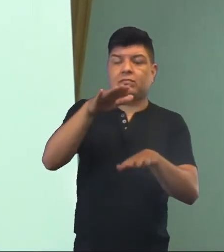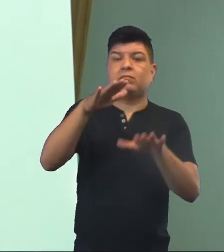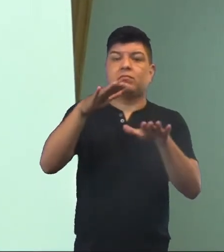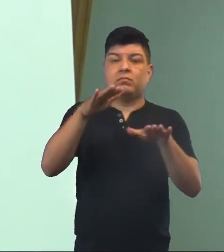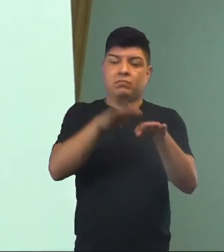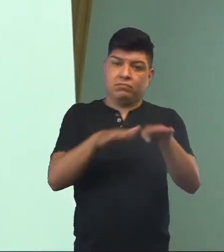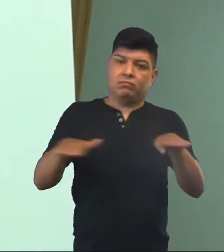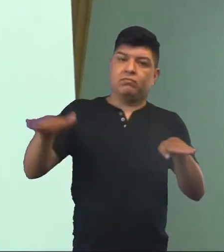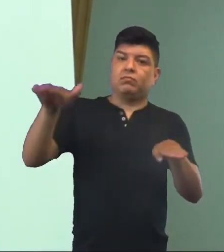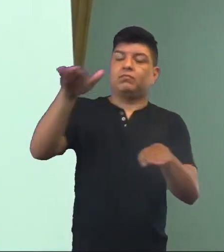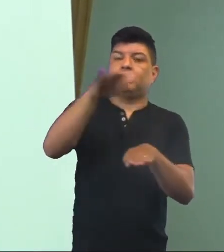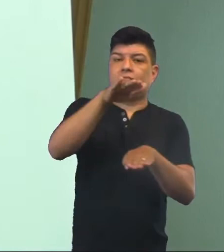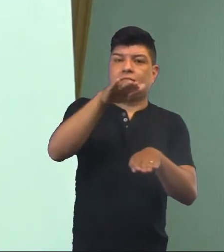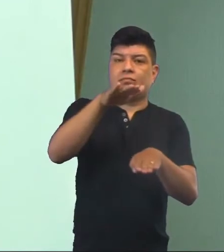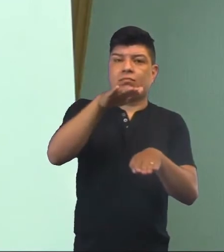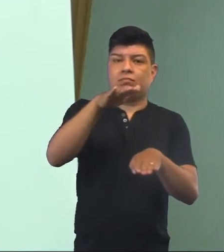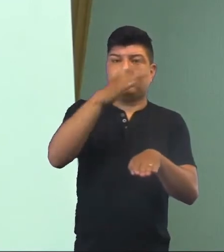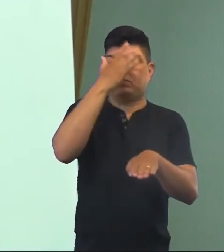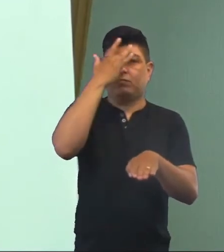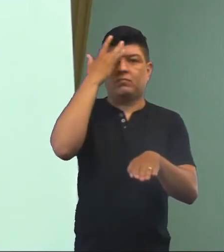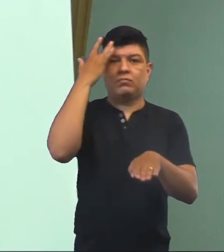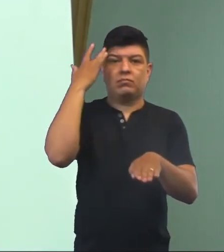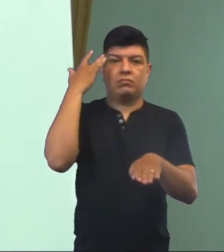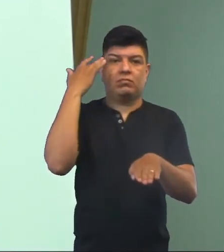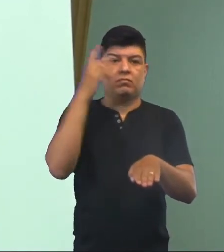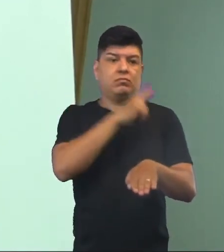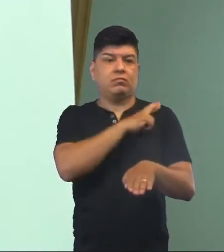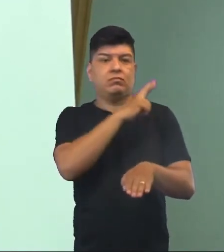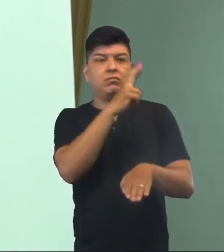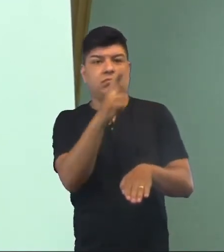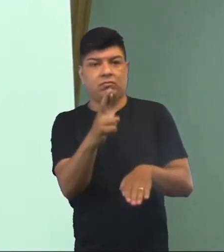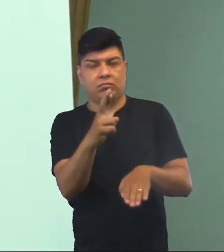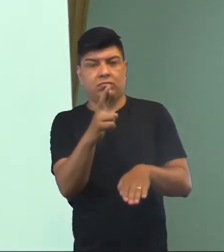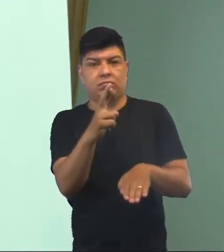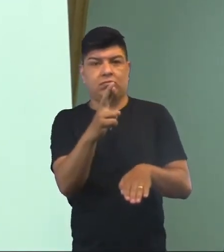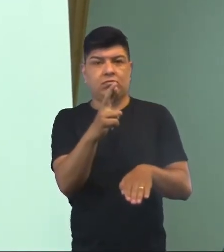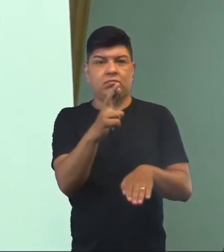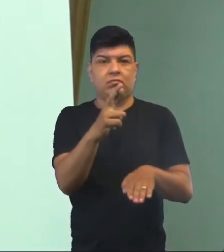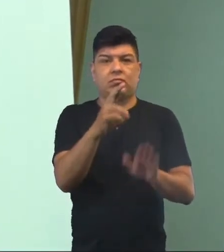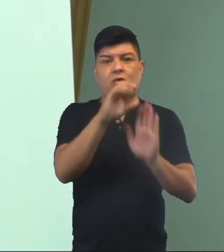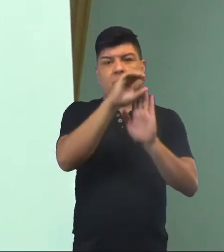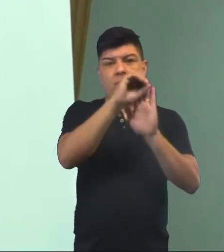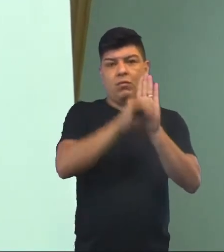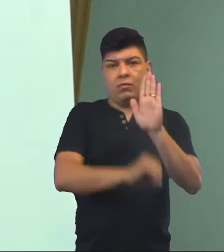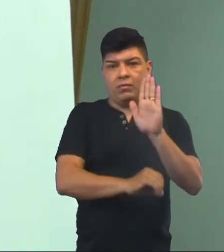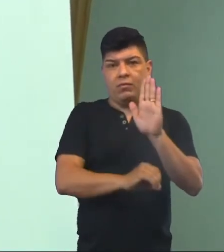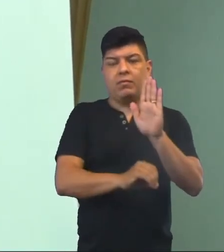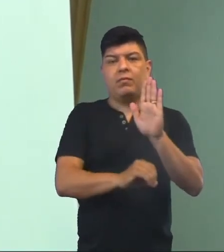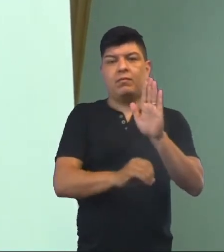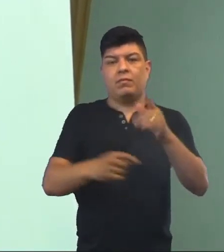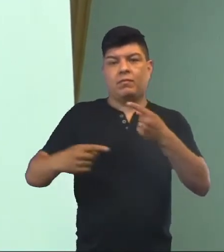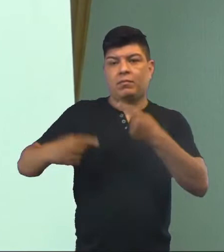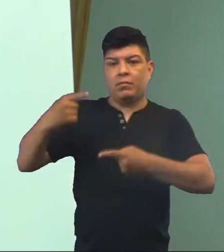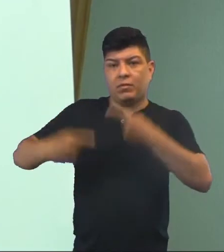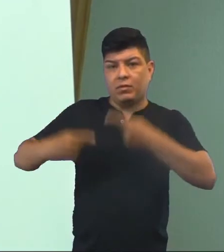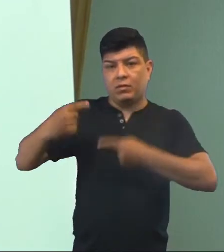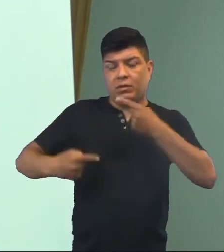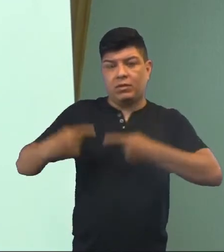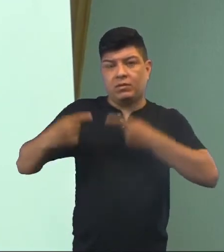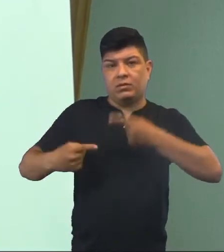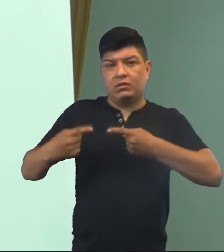hierárquicos, tá? Autoridades religiosas, oficiais,